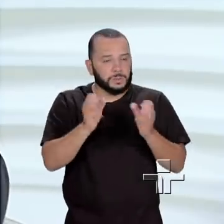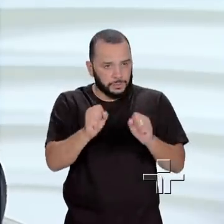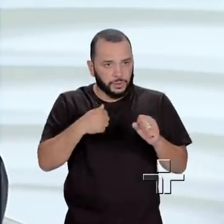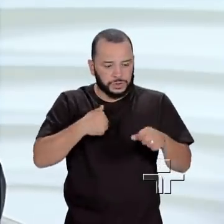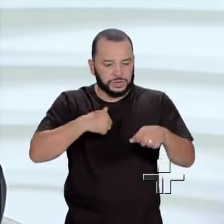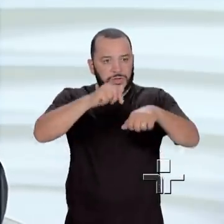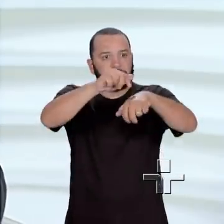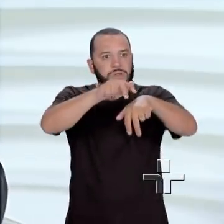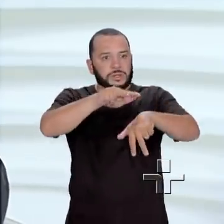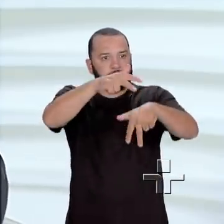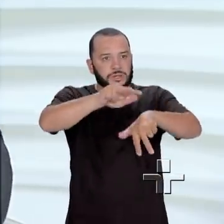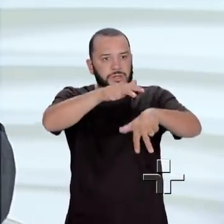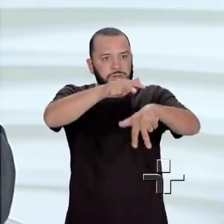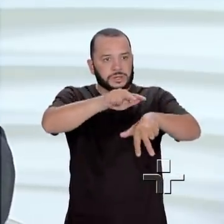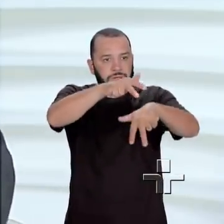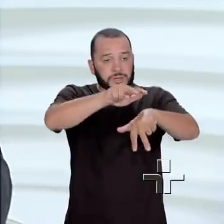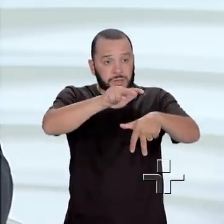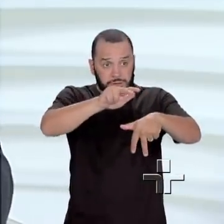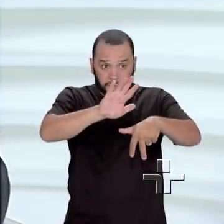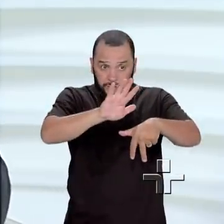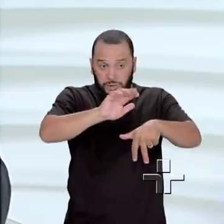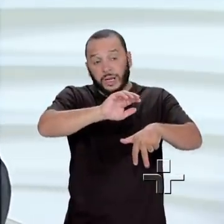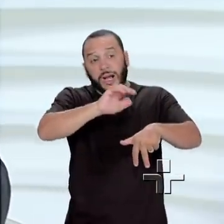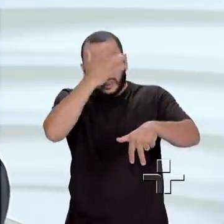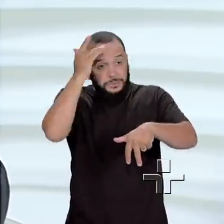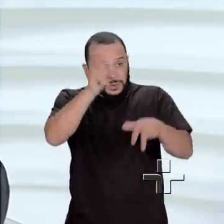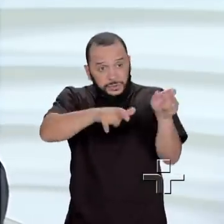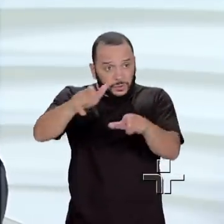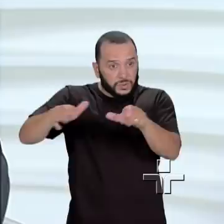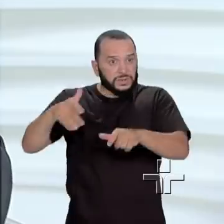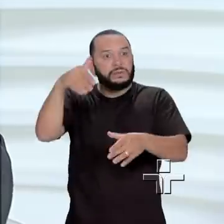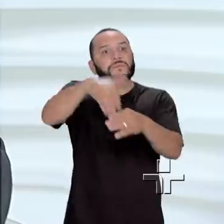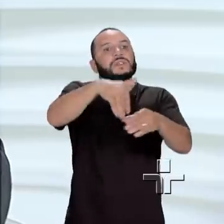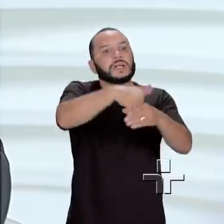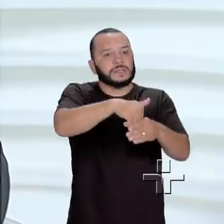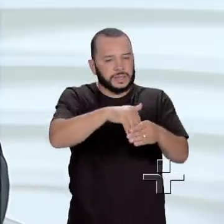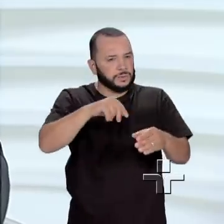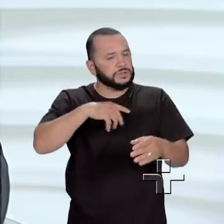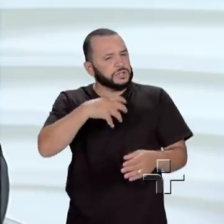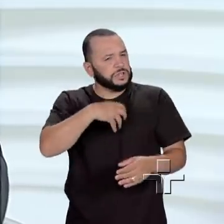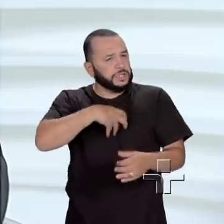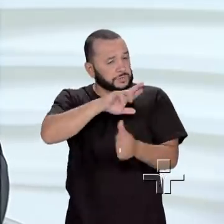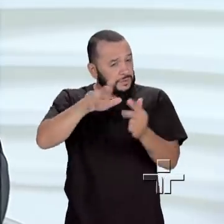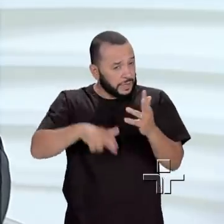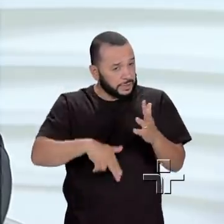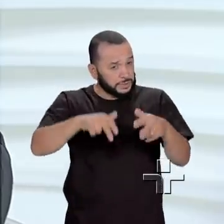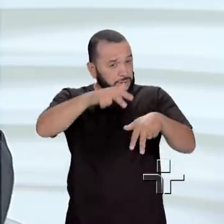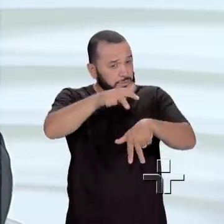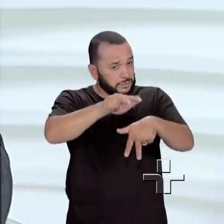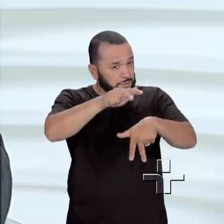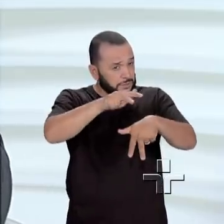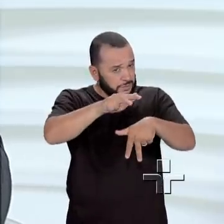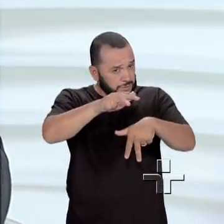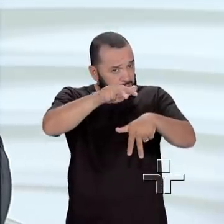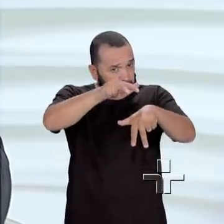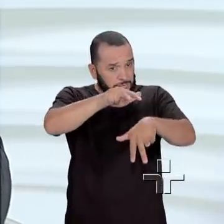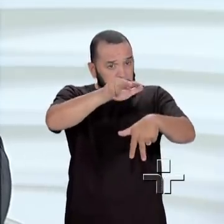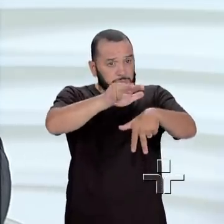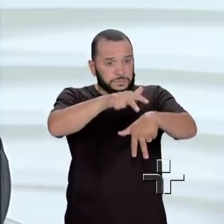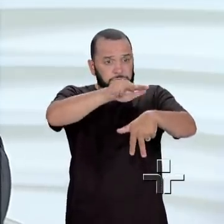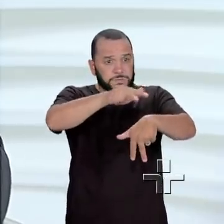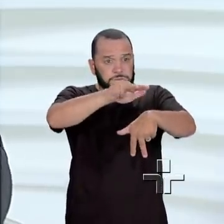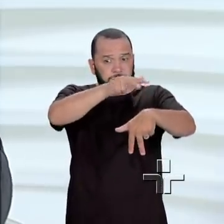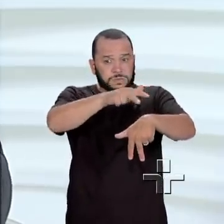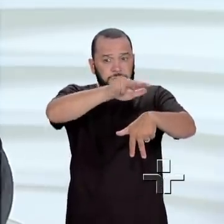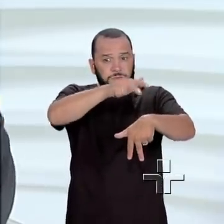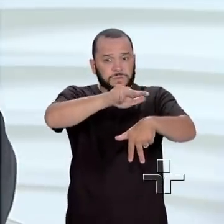De múltiplas formas. Mas veja, é importante notar que a possibilidade de manipulação, mesmo nos Estados Unidos,